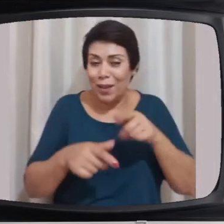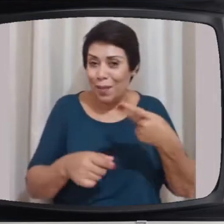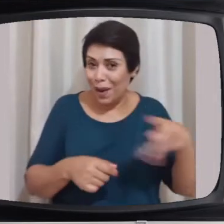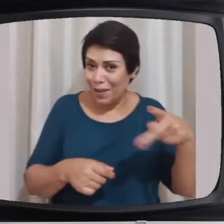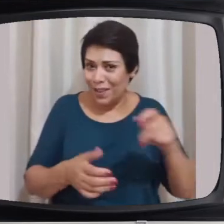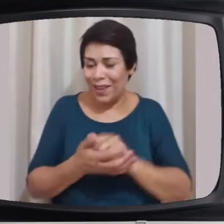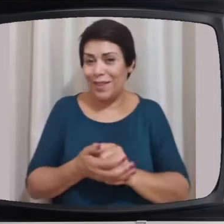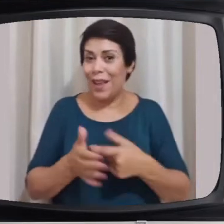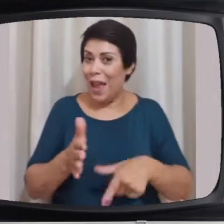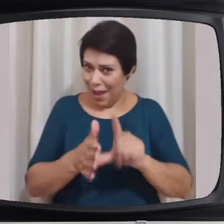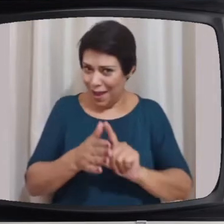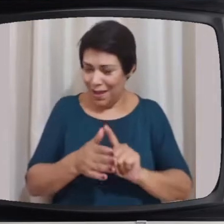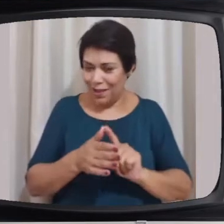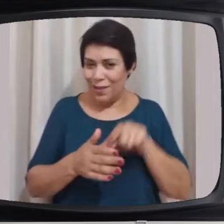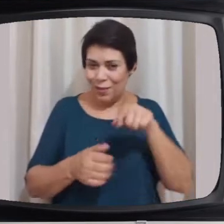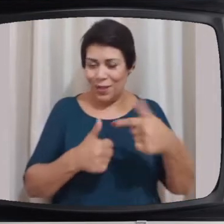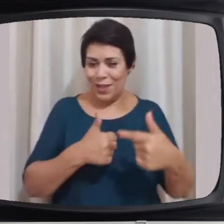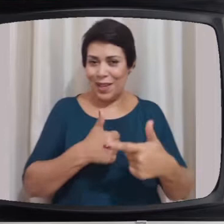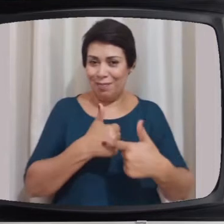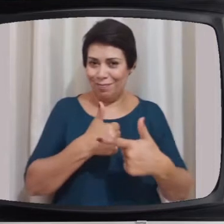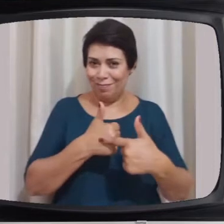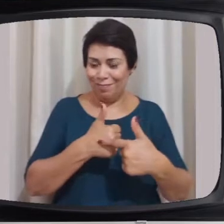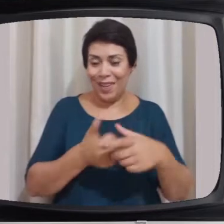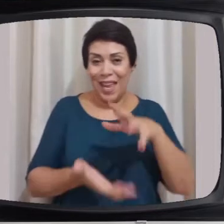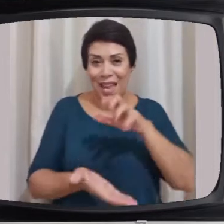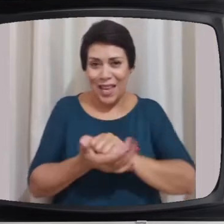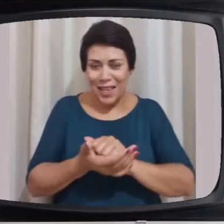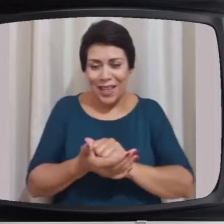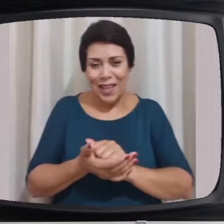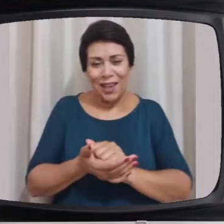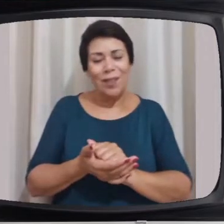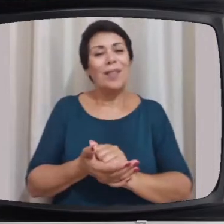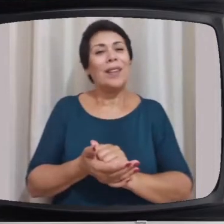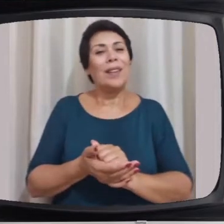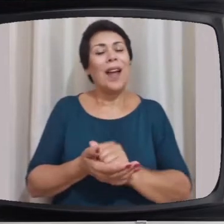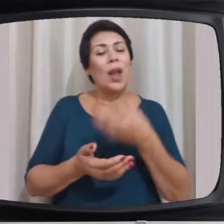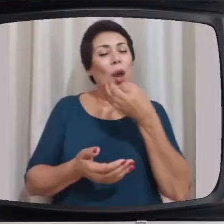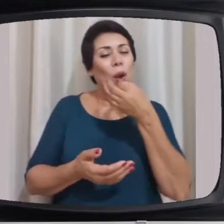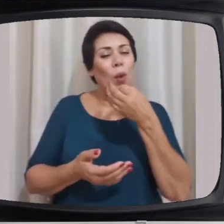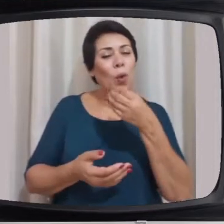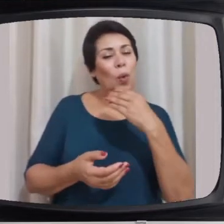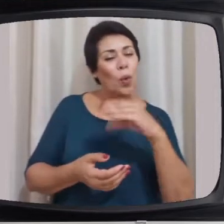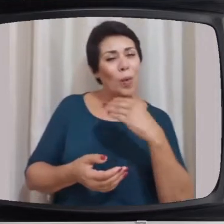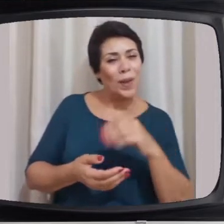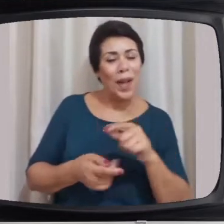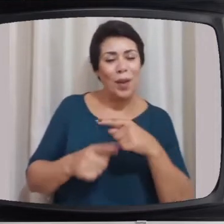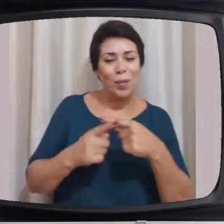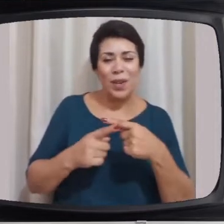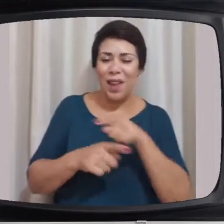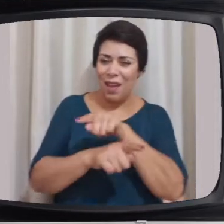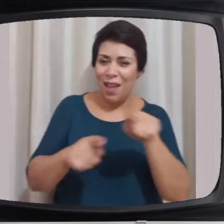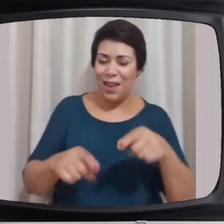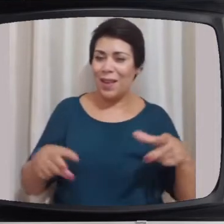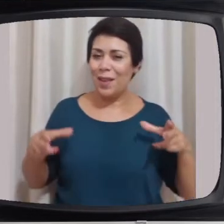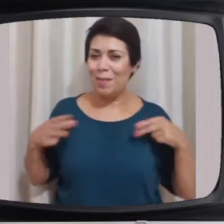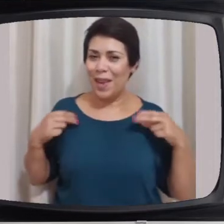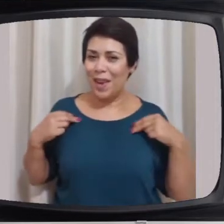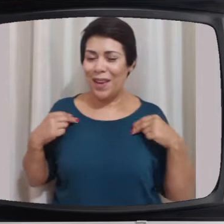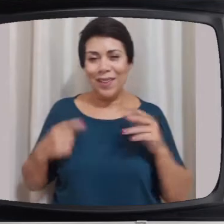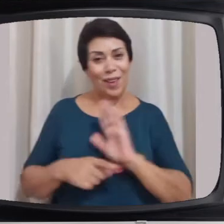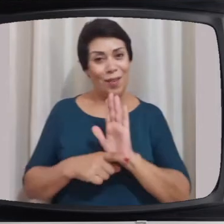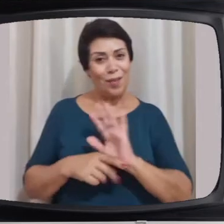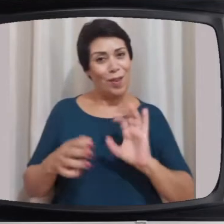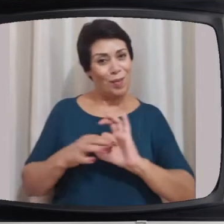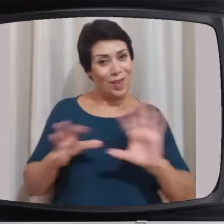se inscreva, deixa aquele like, dá aquele comentário gostoso e caloroso para eles, porque eles merecem demais. Solta a vinheta,